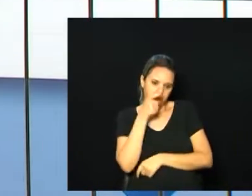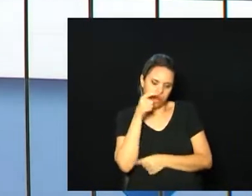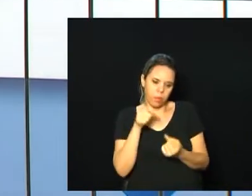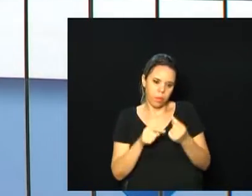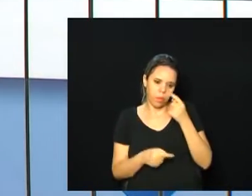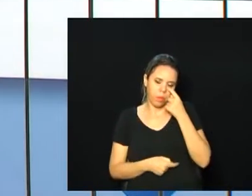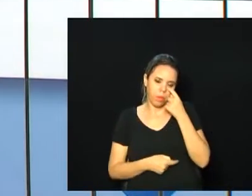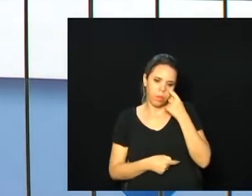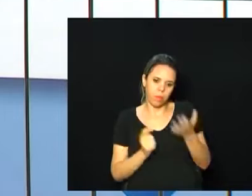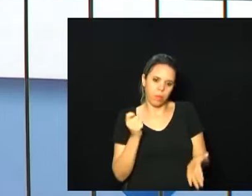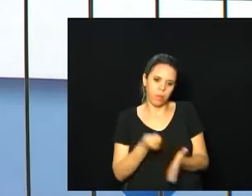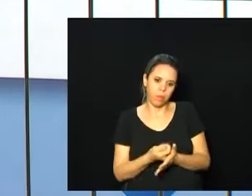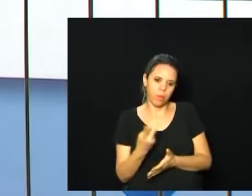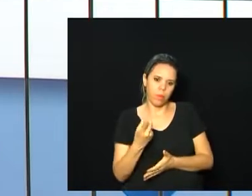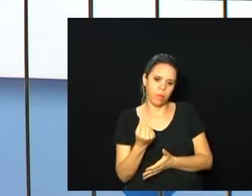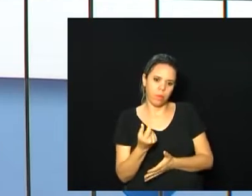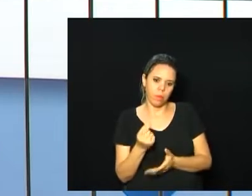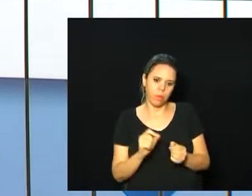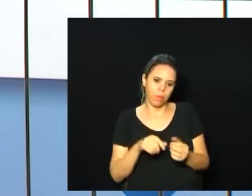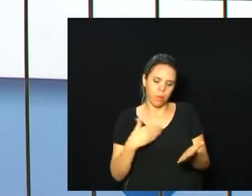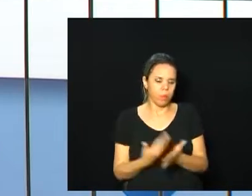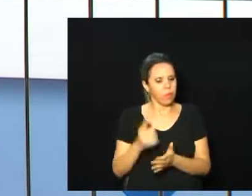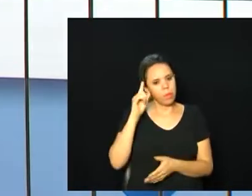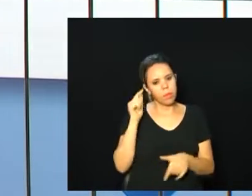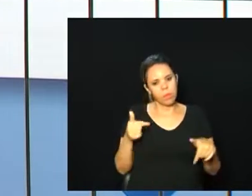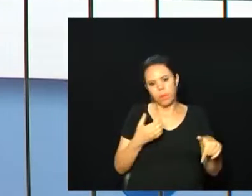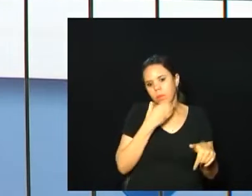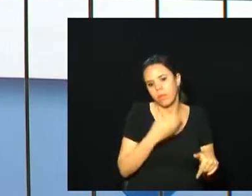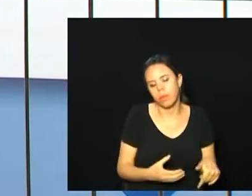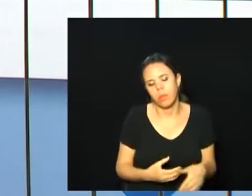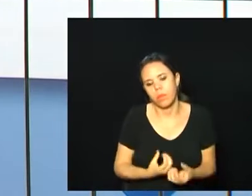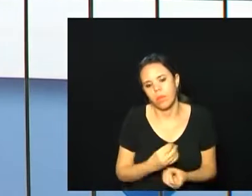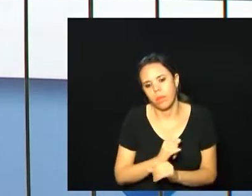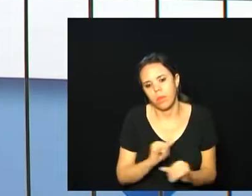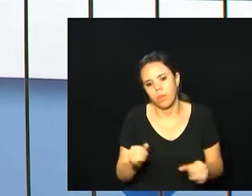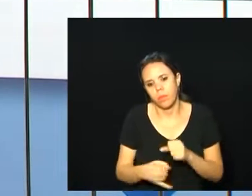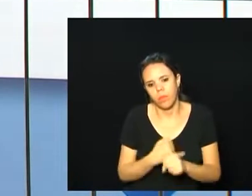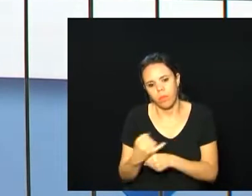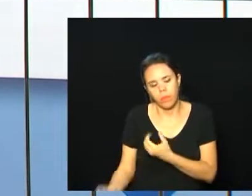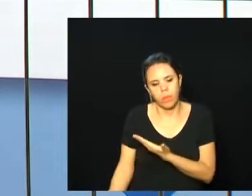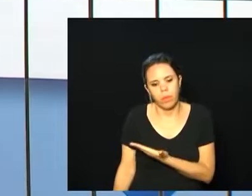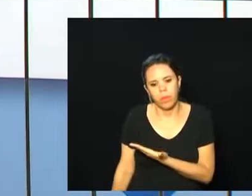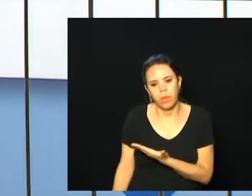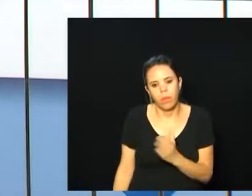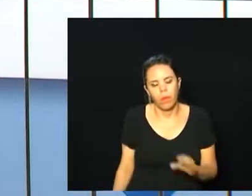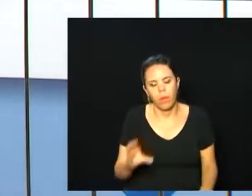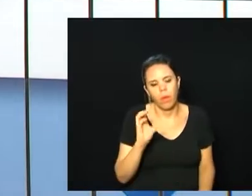enquadra. E o pagamento da taxa pode ser feito até o dia 7 de dezembro. Mais informações no site